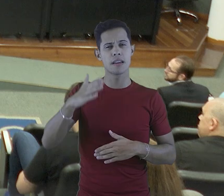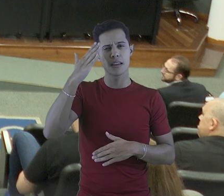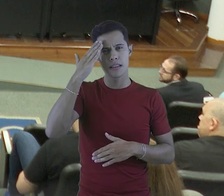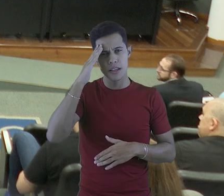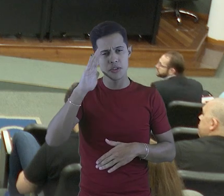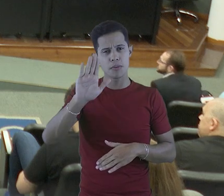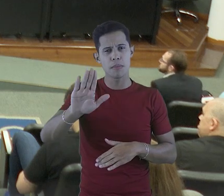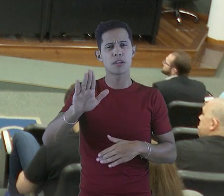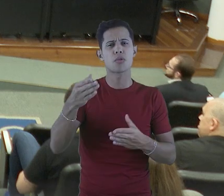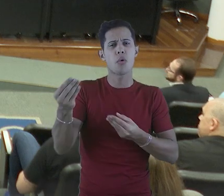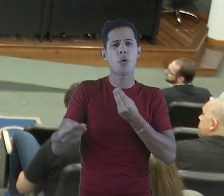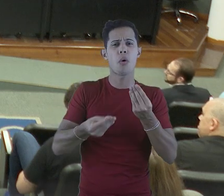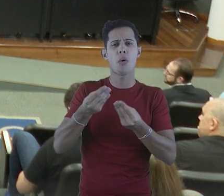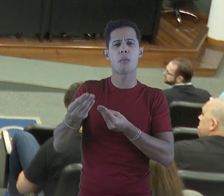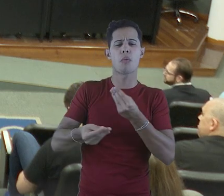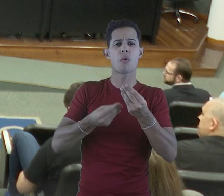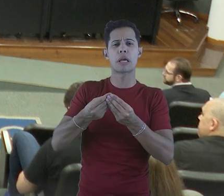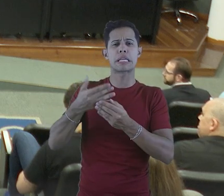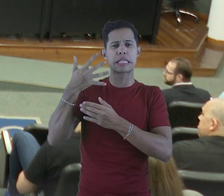você gera o arquivo e sobe na nuvem